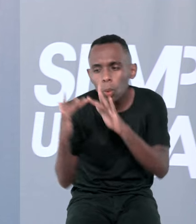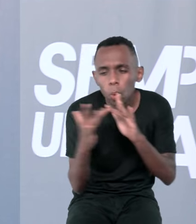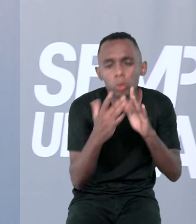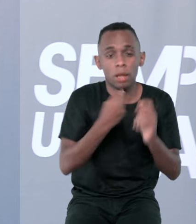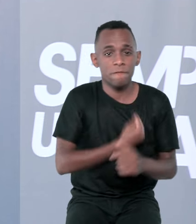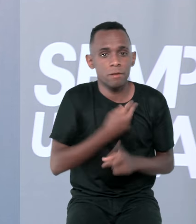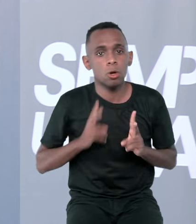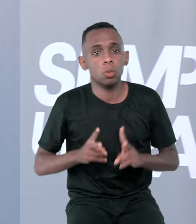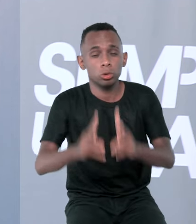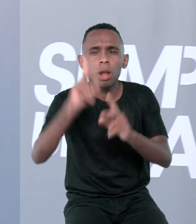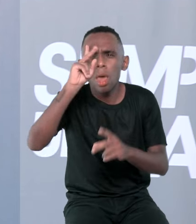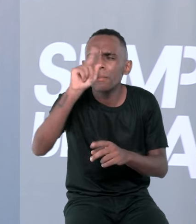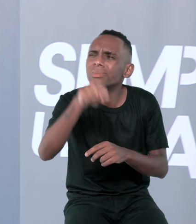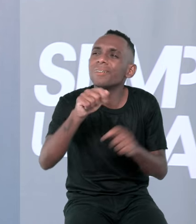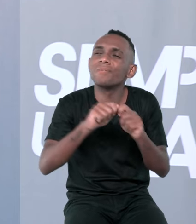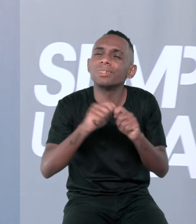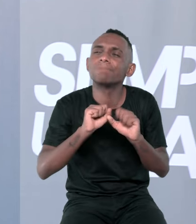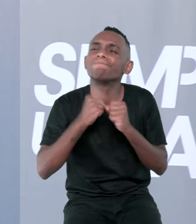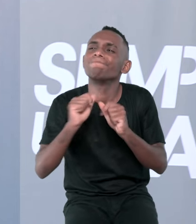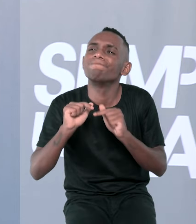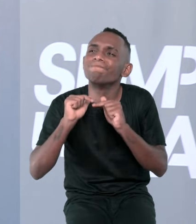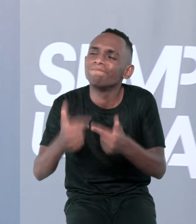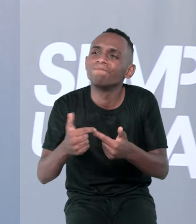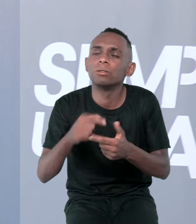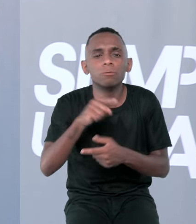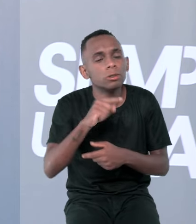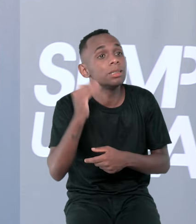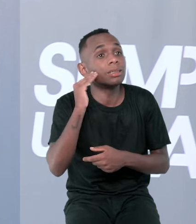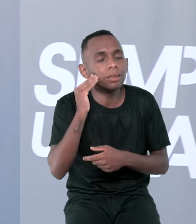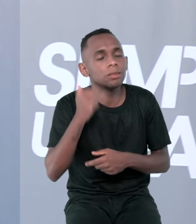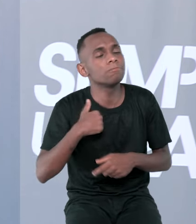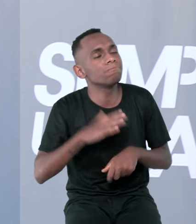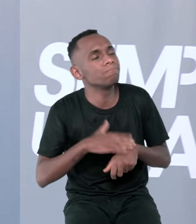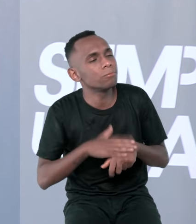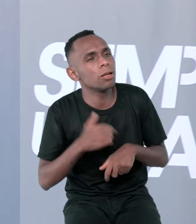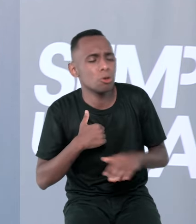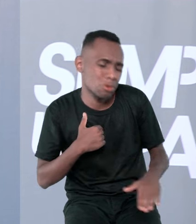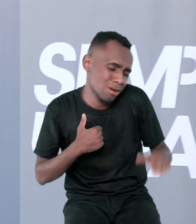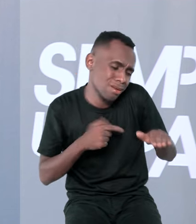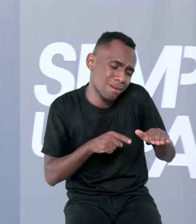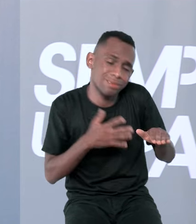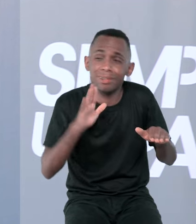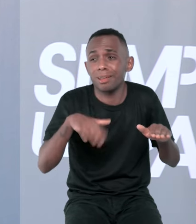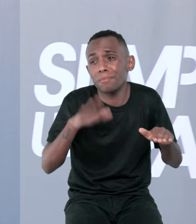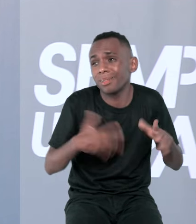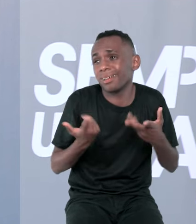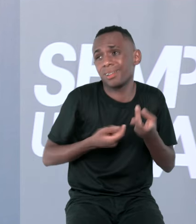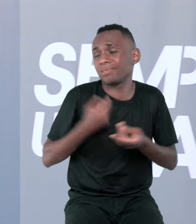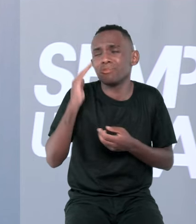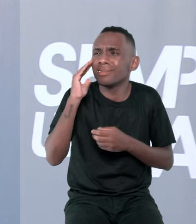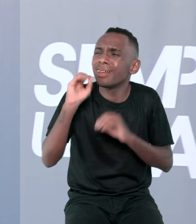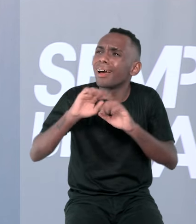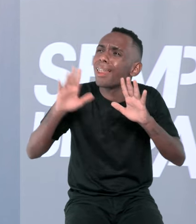mantêm vivos. Lembro que você fazia um grande esforço para ser entendido por mim. Eu era pequeno e talvez não tenha compreendido bem